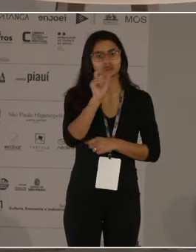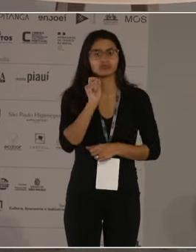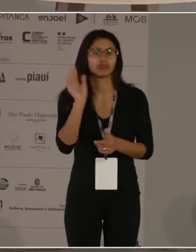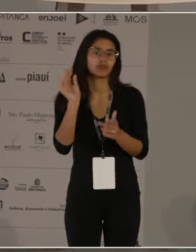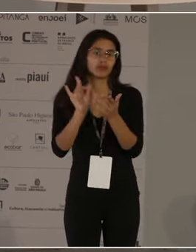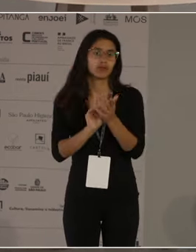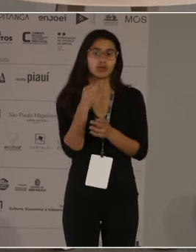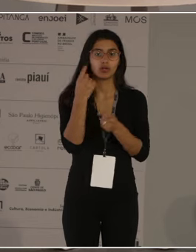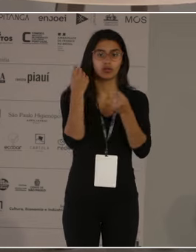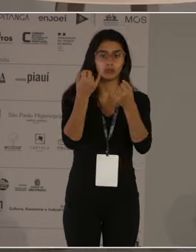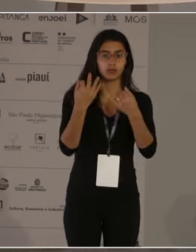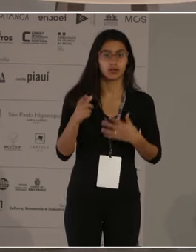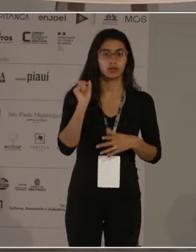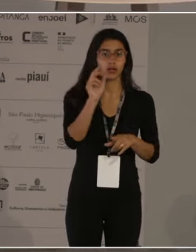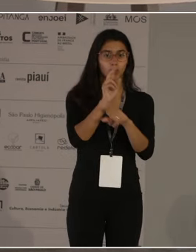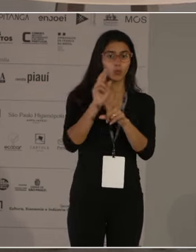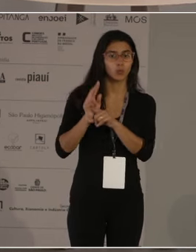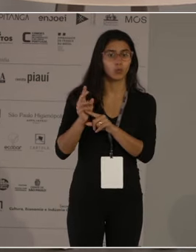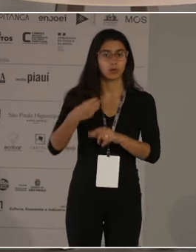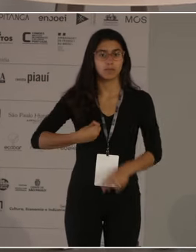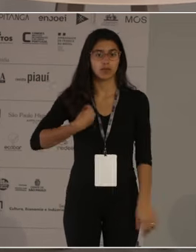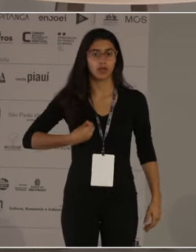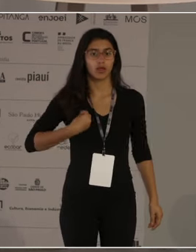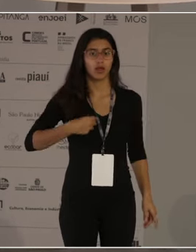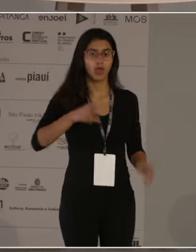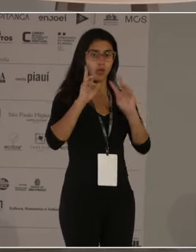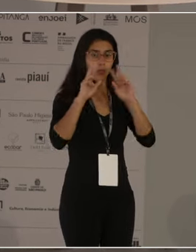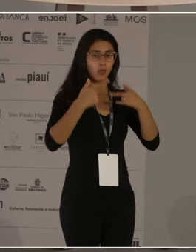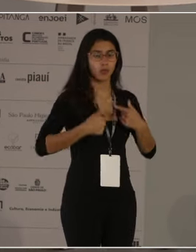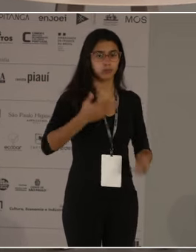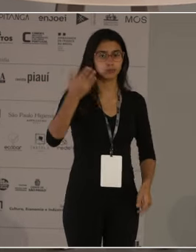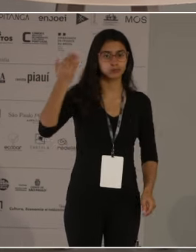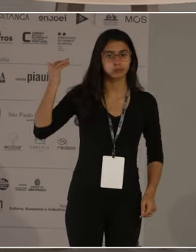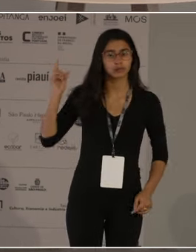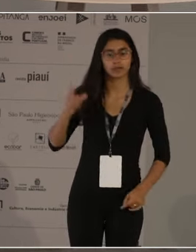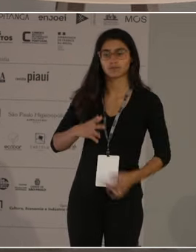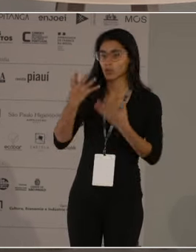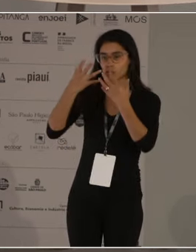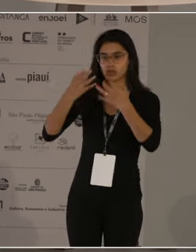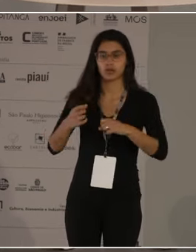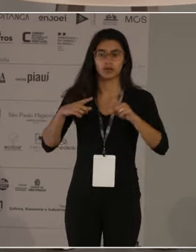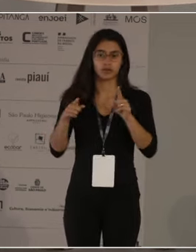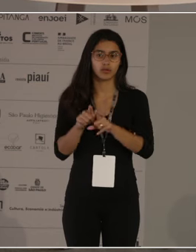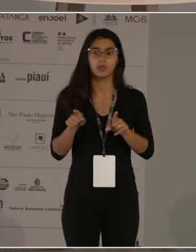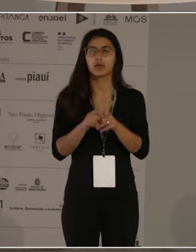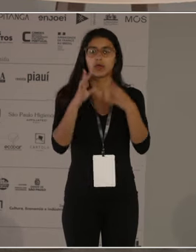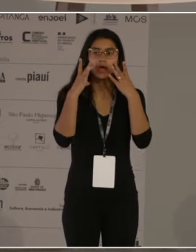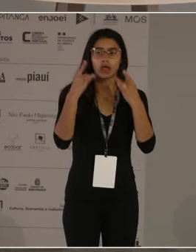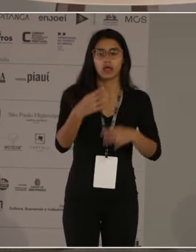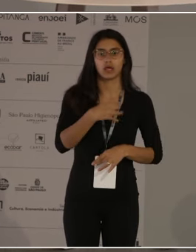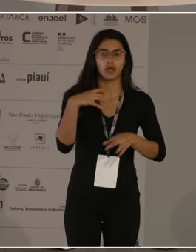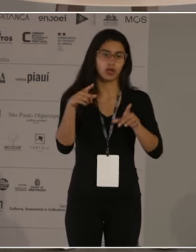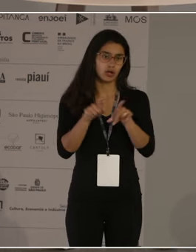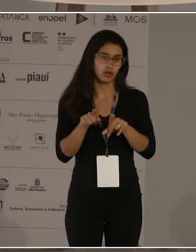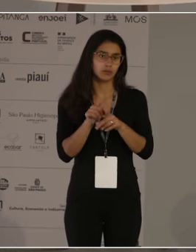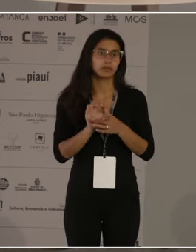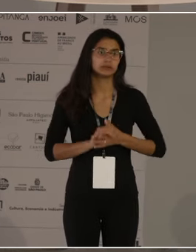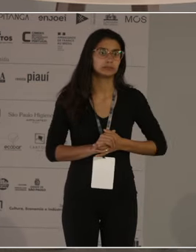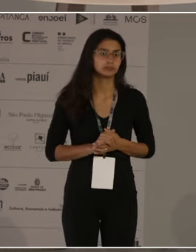né? Mas aqui a gente está falando de quem defende uma presença humana mais antiga, de quem rejeita, de quem se atém mais, né? Assim, é mais...